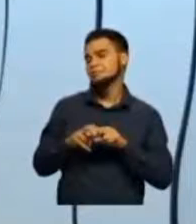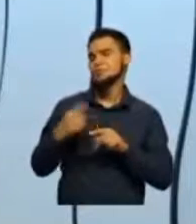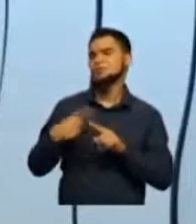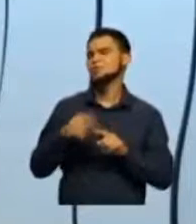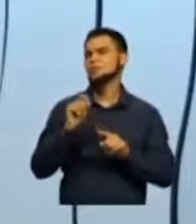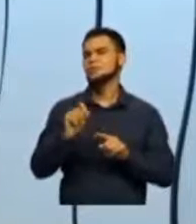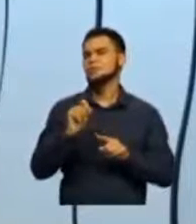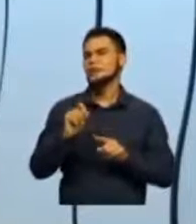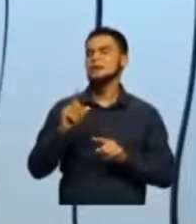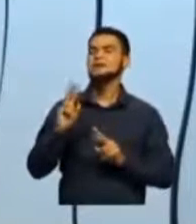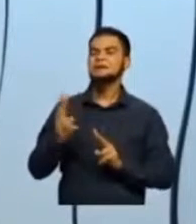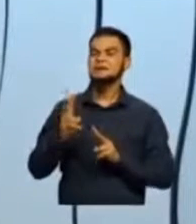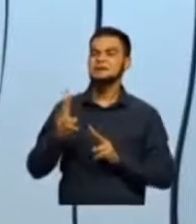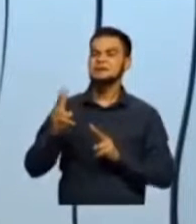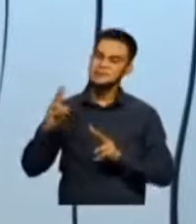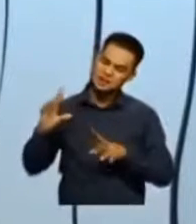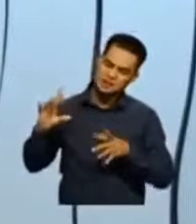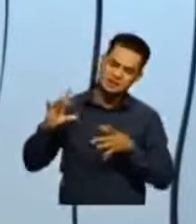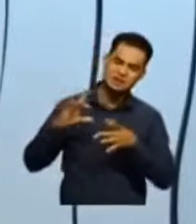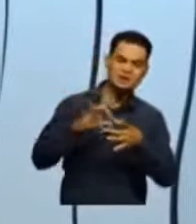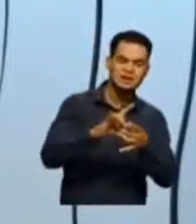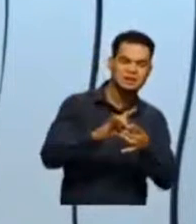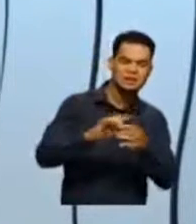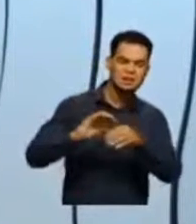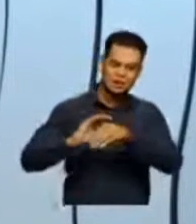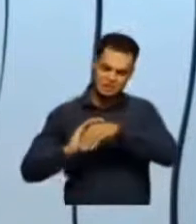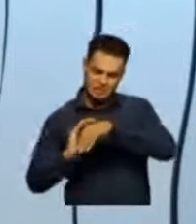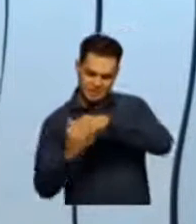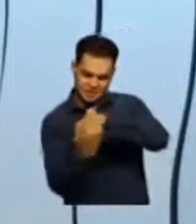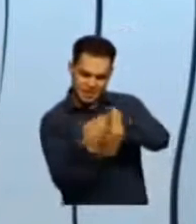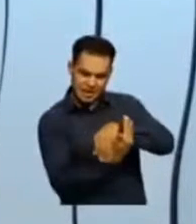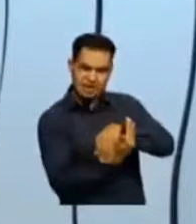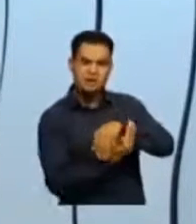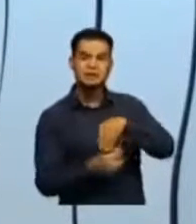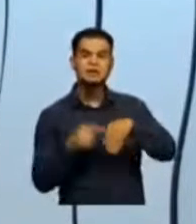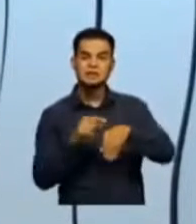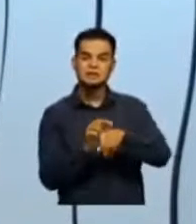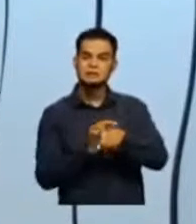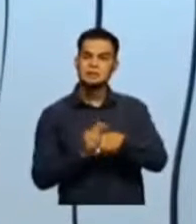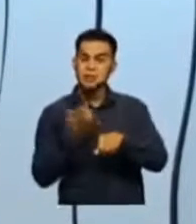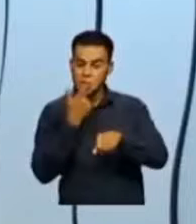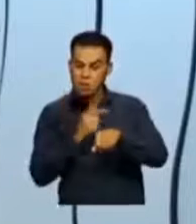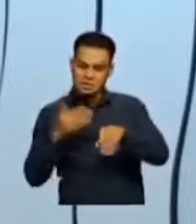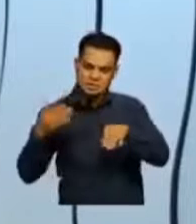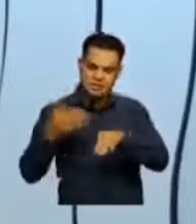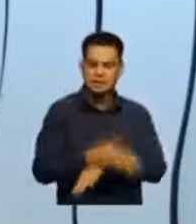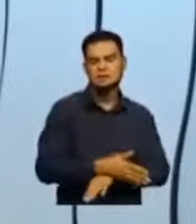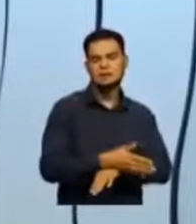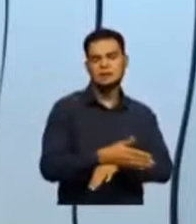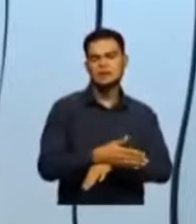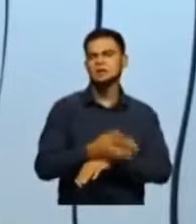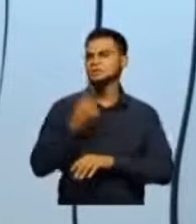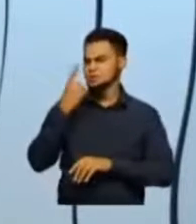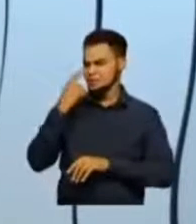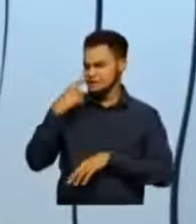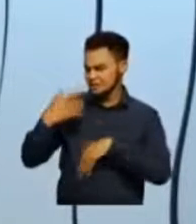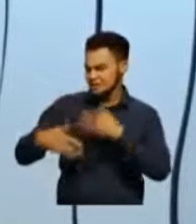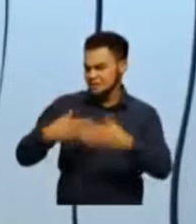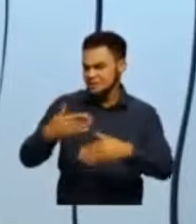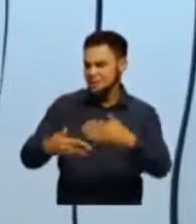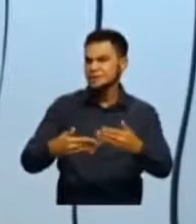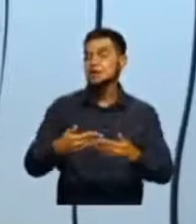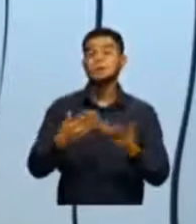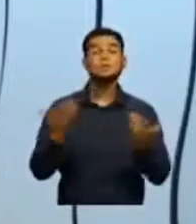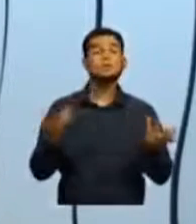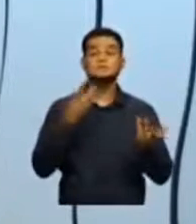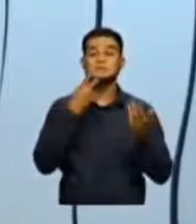um receptor da membrana plasmática da célula para estar conseguindo entrar. A gente vai ver isso mais para frente, quando a gente